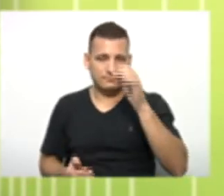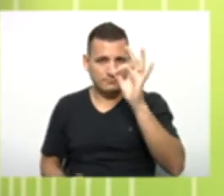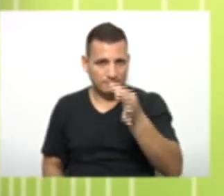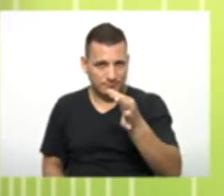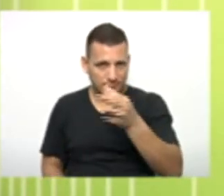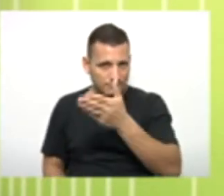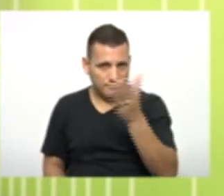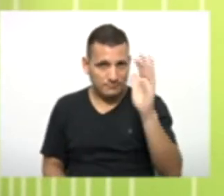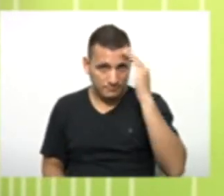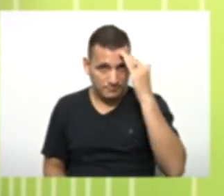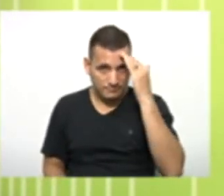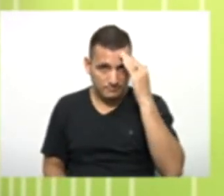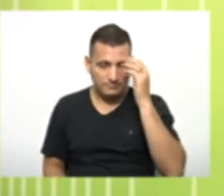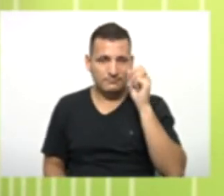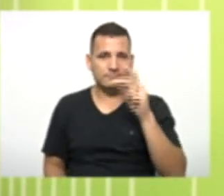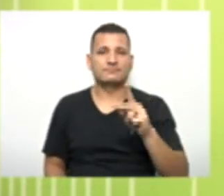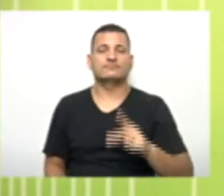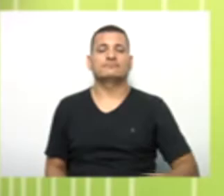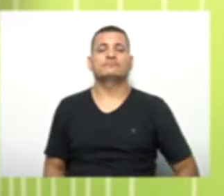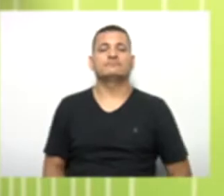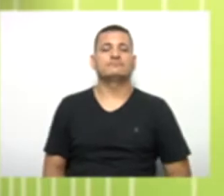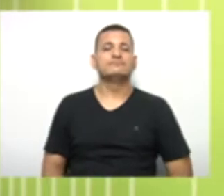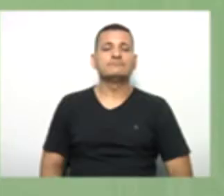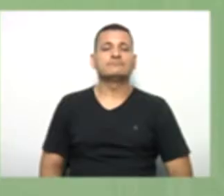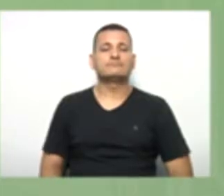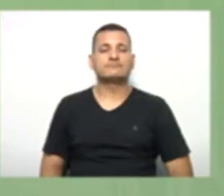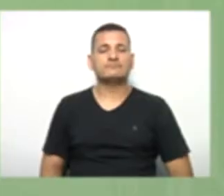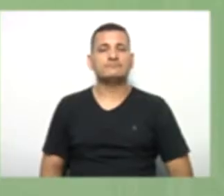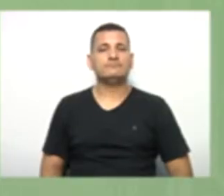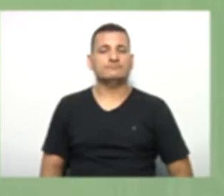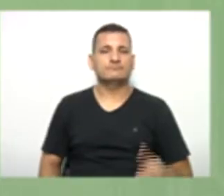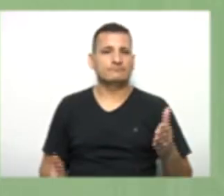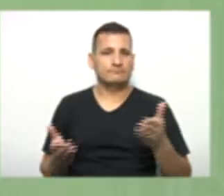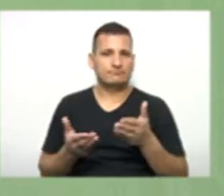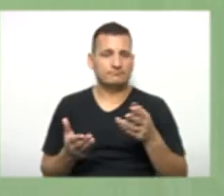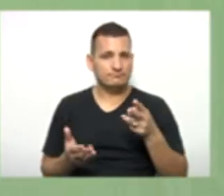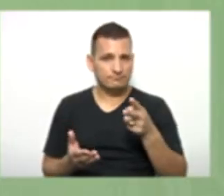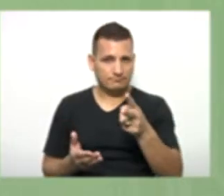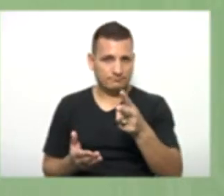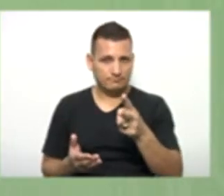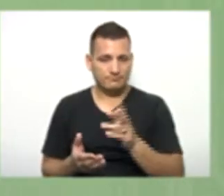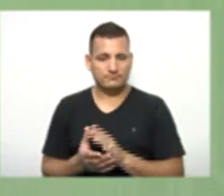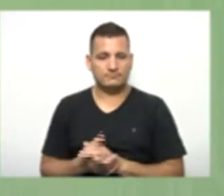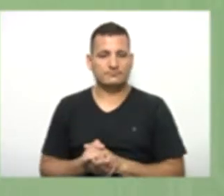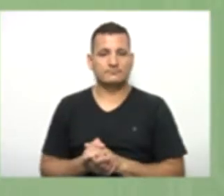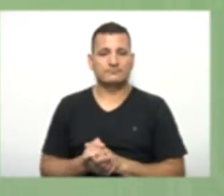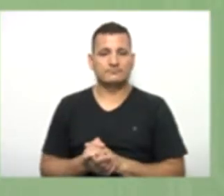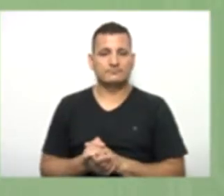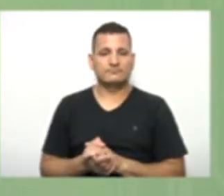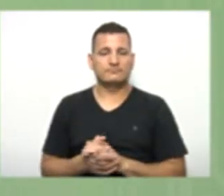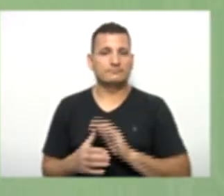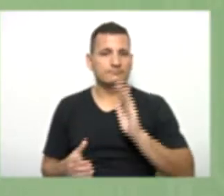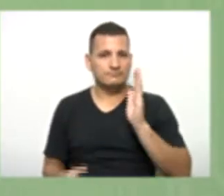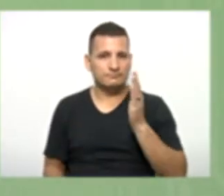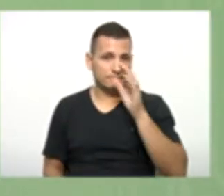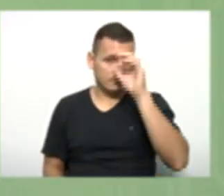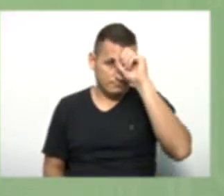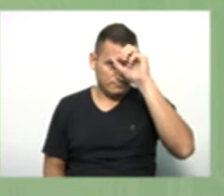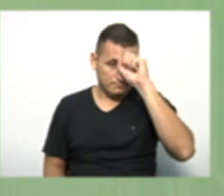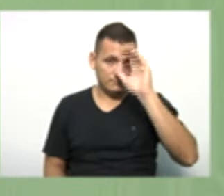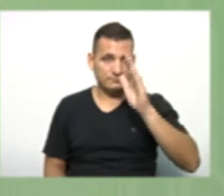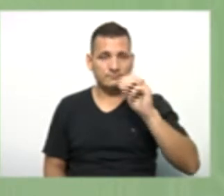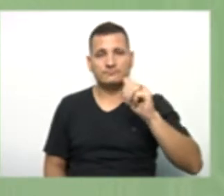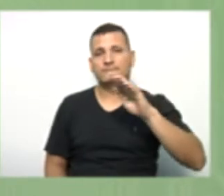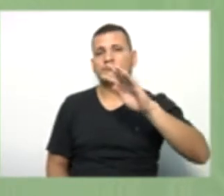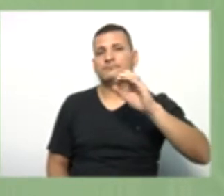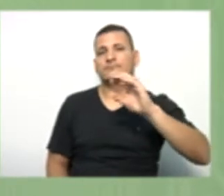Espero que todos tenham compreendido. Obrigada, professora. Vamos dando continuidade aqui, né? Nós aprendemos o que é ato cooperativo